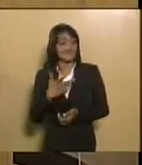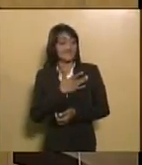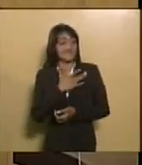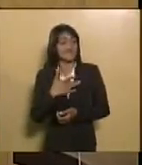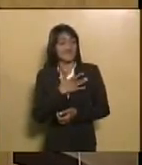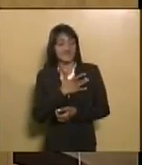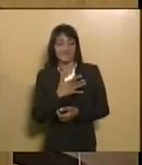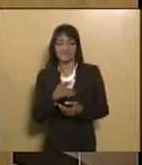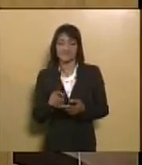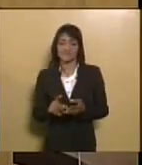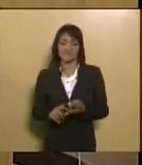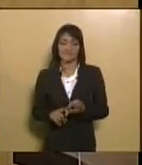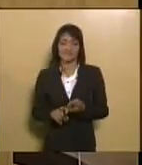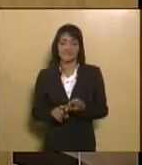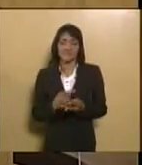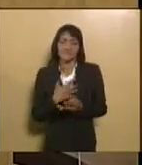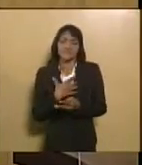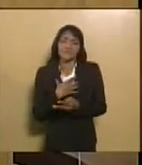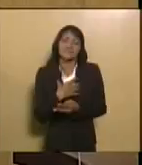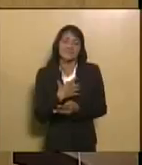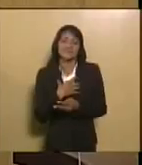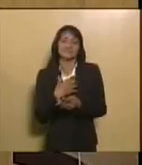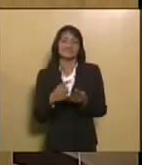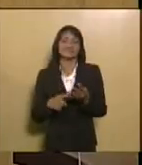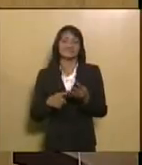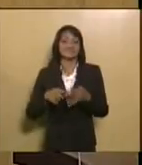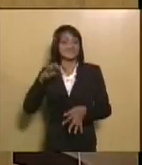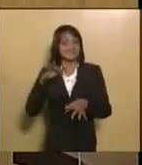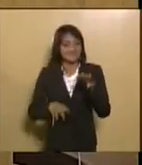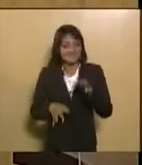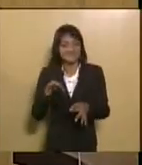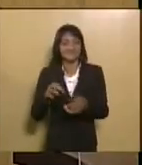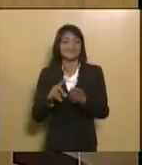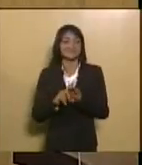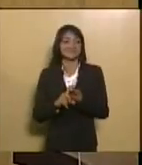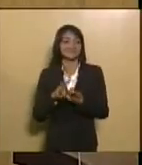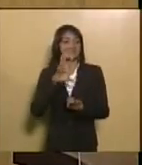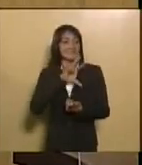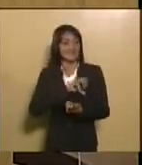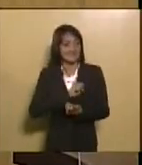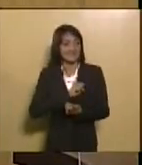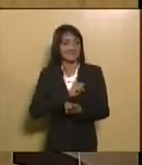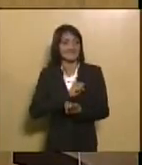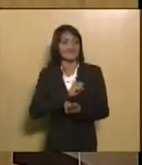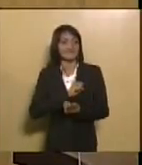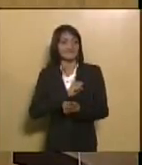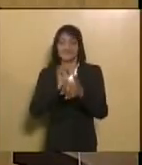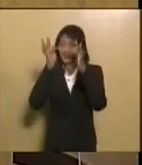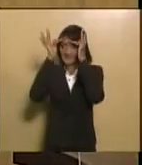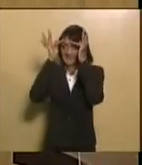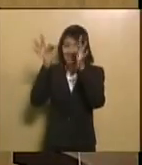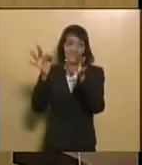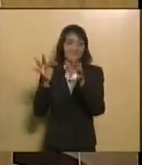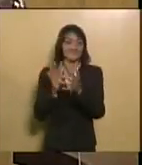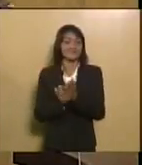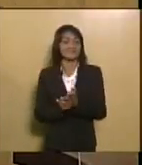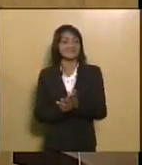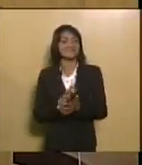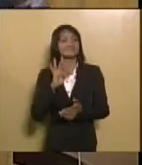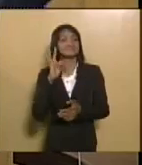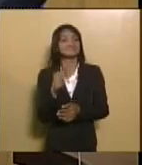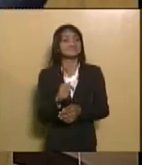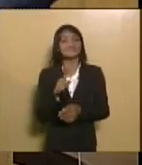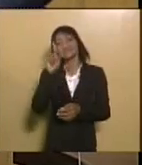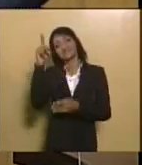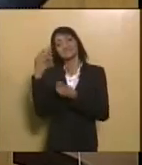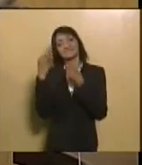misericórdia, compaixão, justiça, amor, fidelidade, tudo isso são